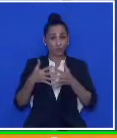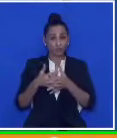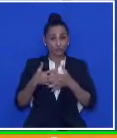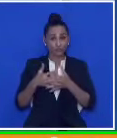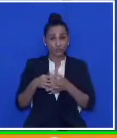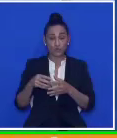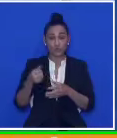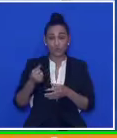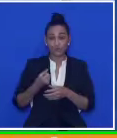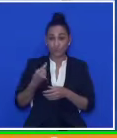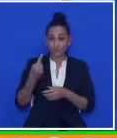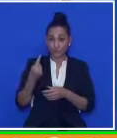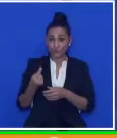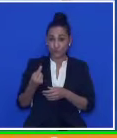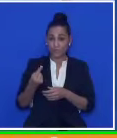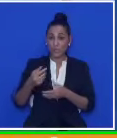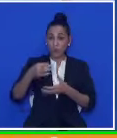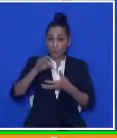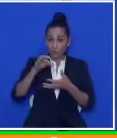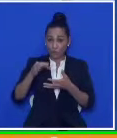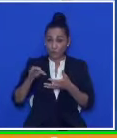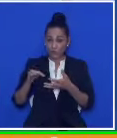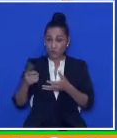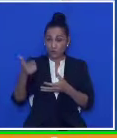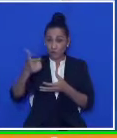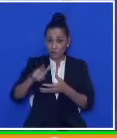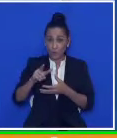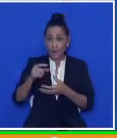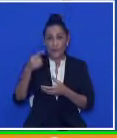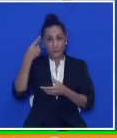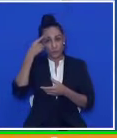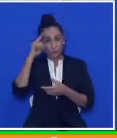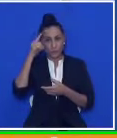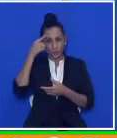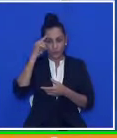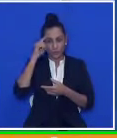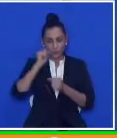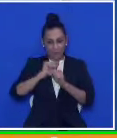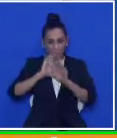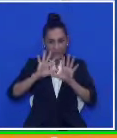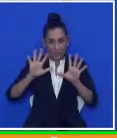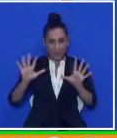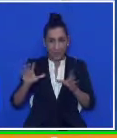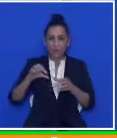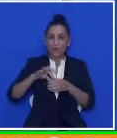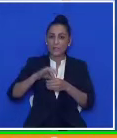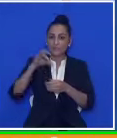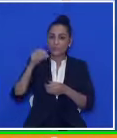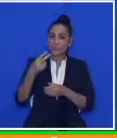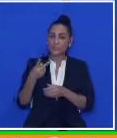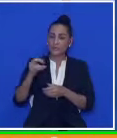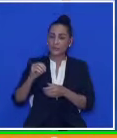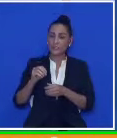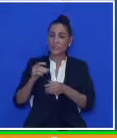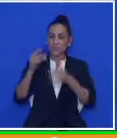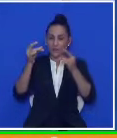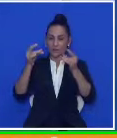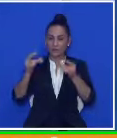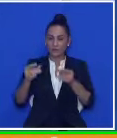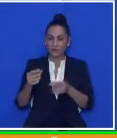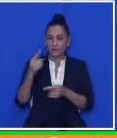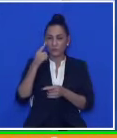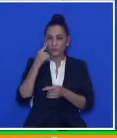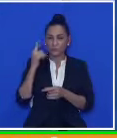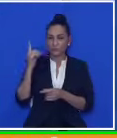confundindo um número, por isso estamos confirmando novamente, para que não fique nenhuma dúvida, as 20 dezenas sorteadas estão aí na tela, no detalhe, ainda